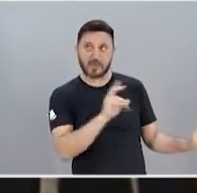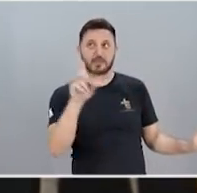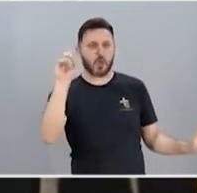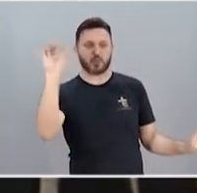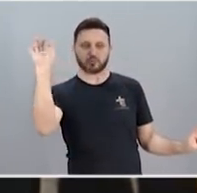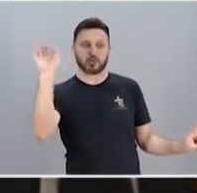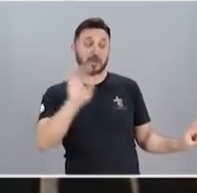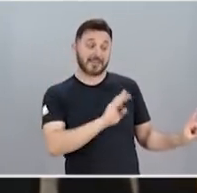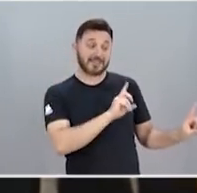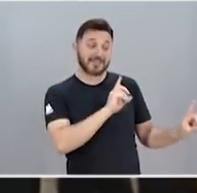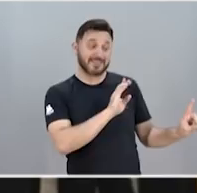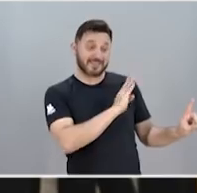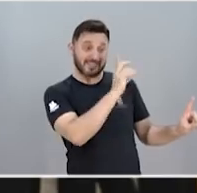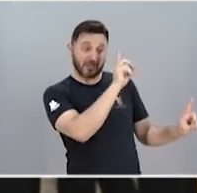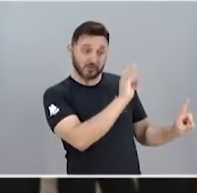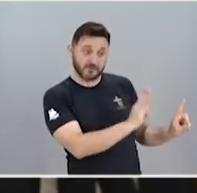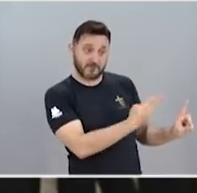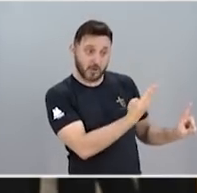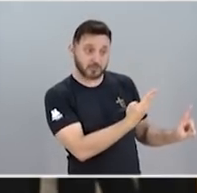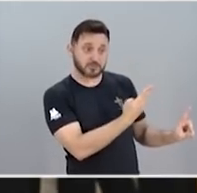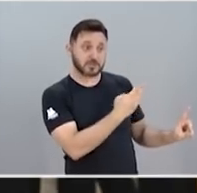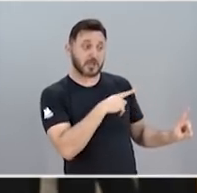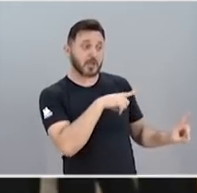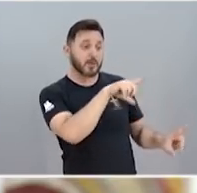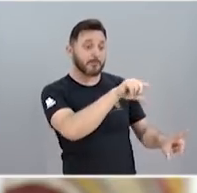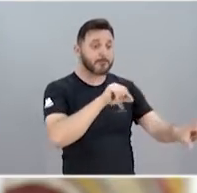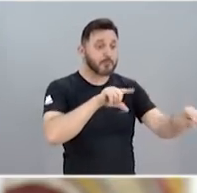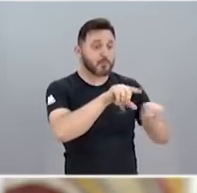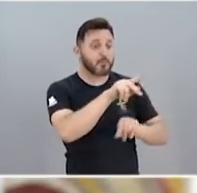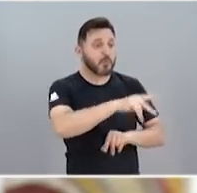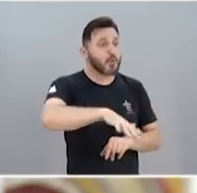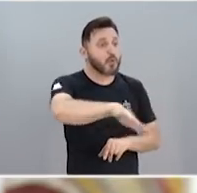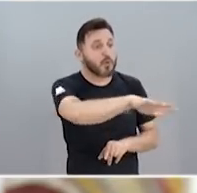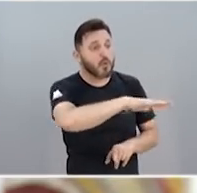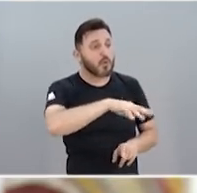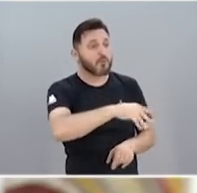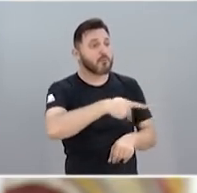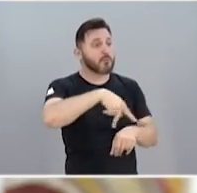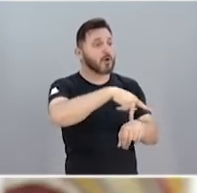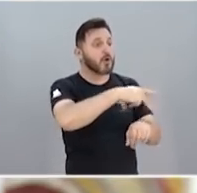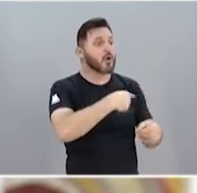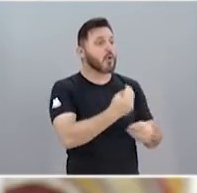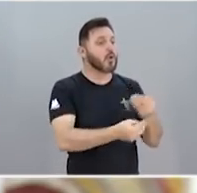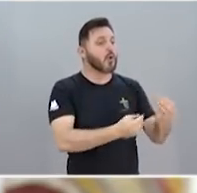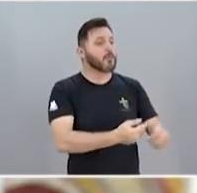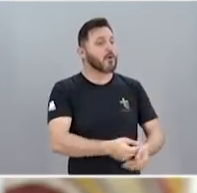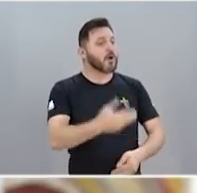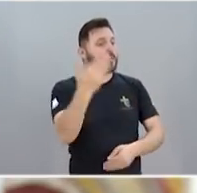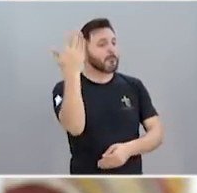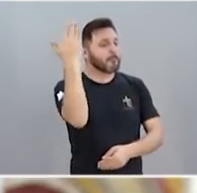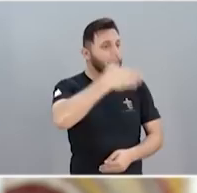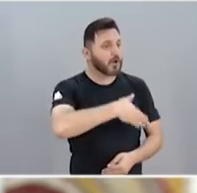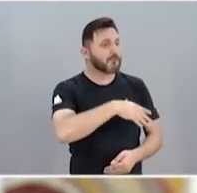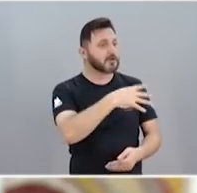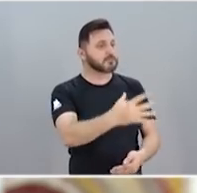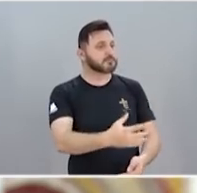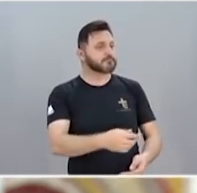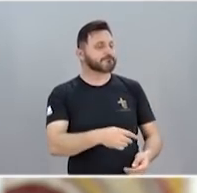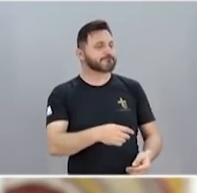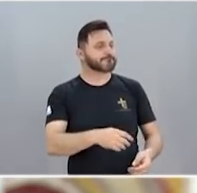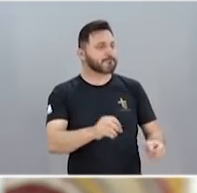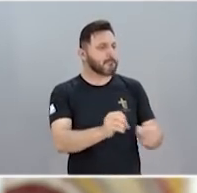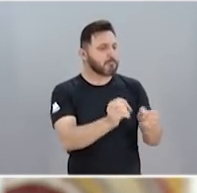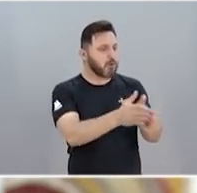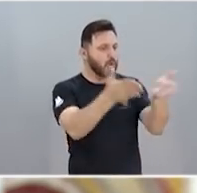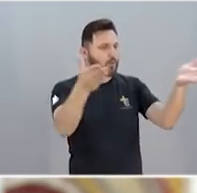si um povo entre as nações, por meio de provações, de sinais e